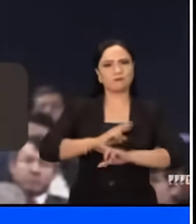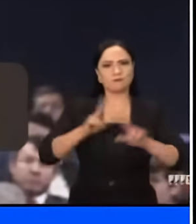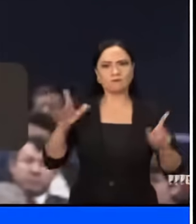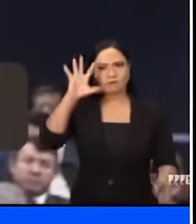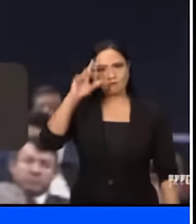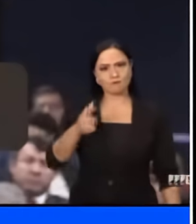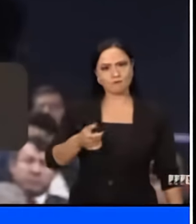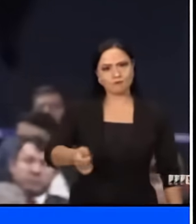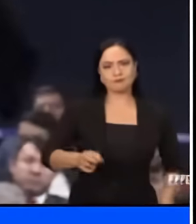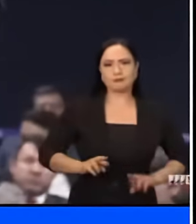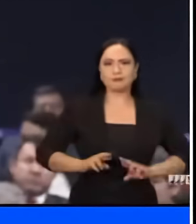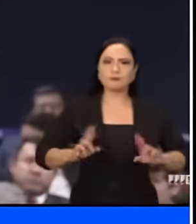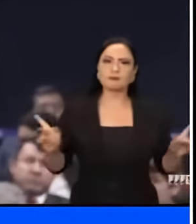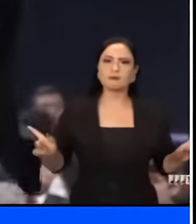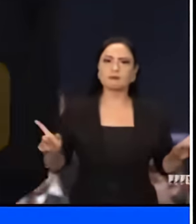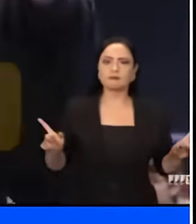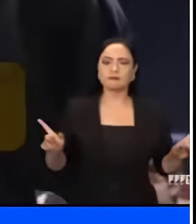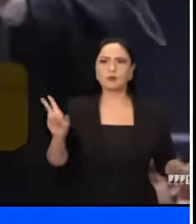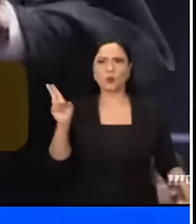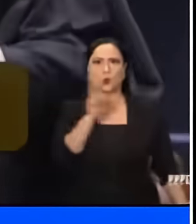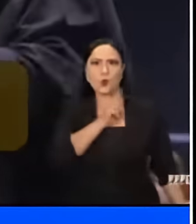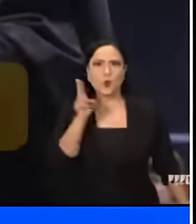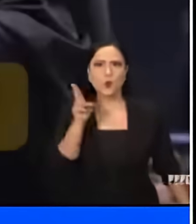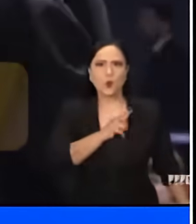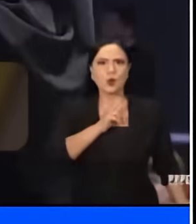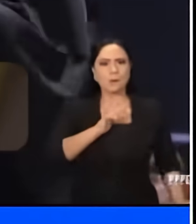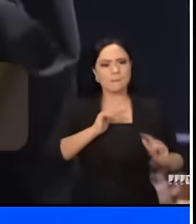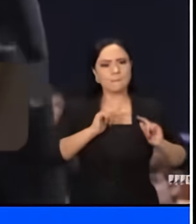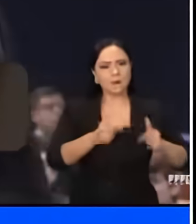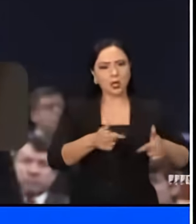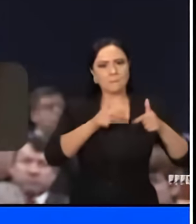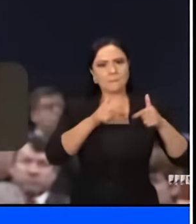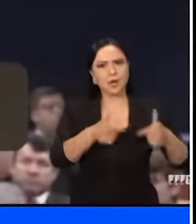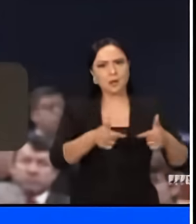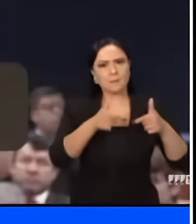exceção. Quando ele atuou ativamente